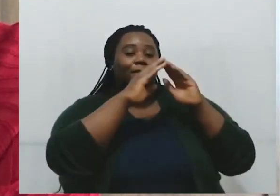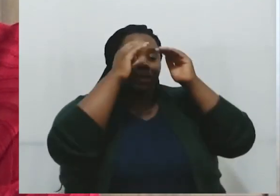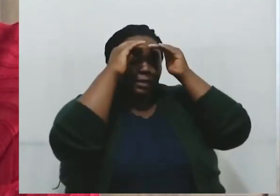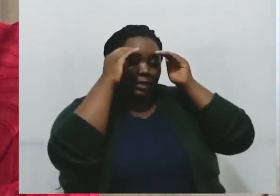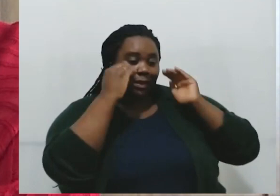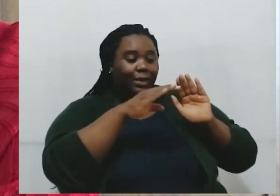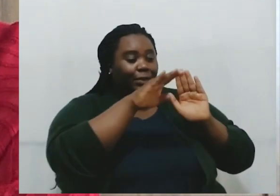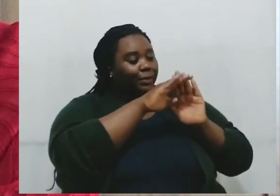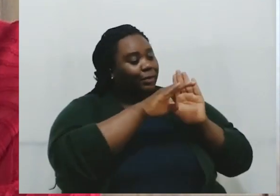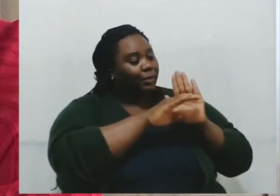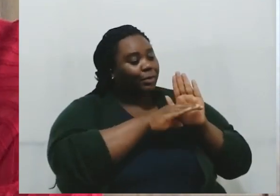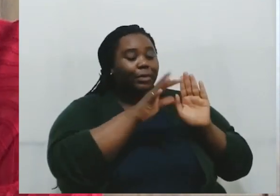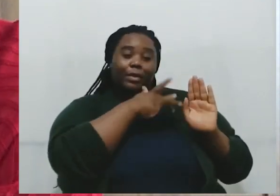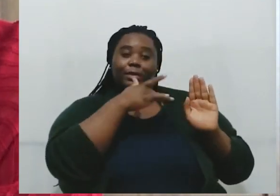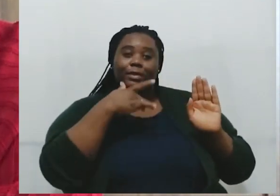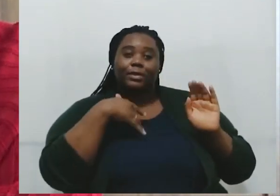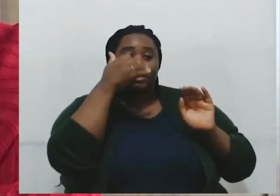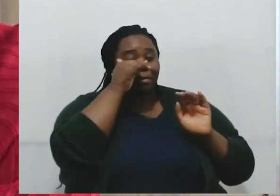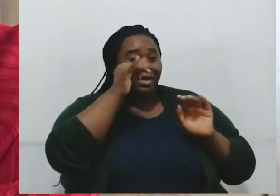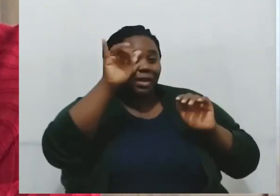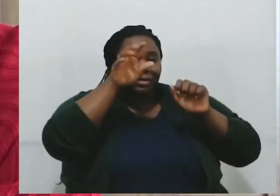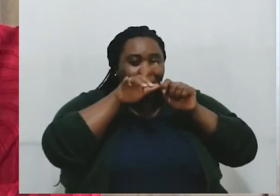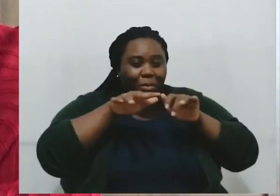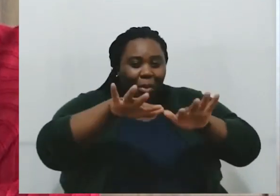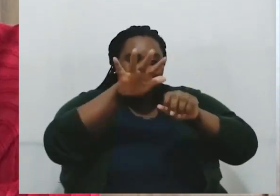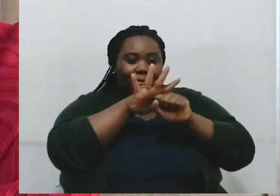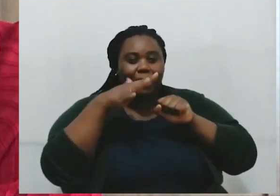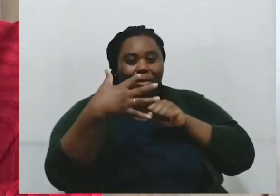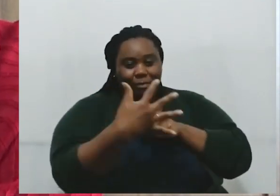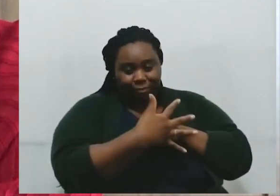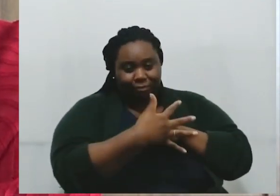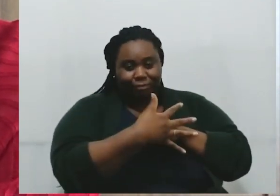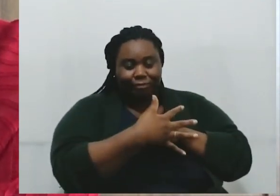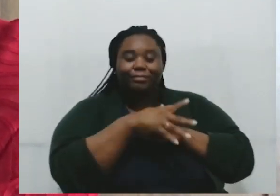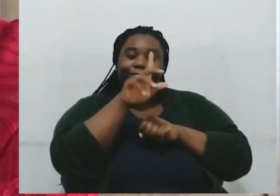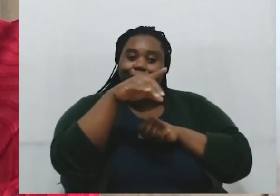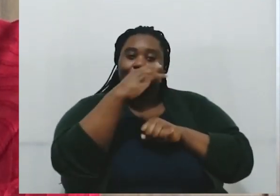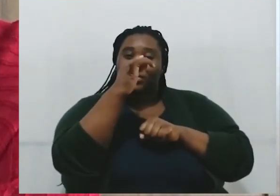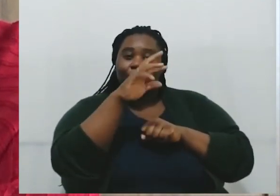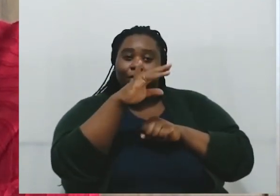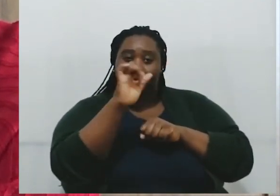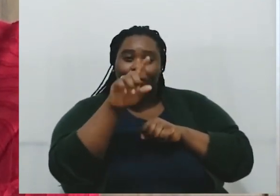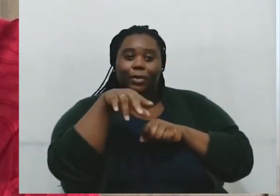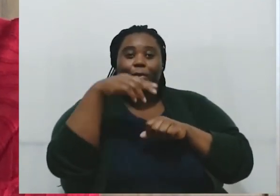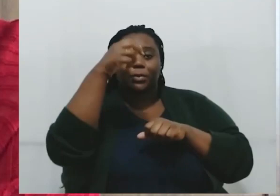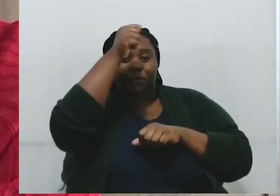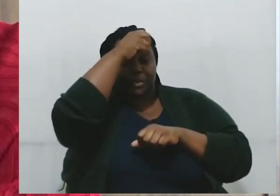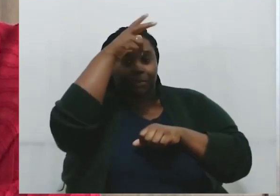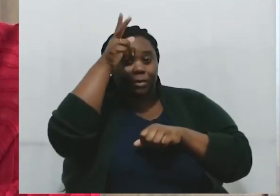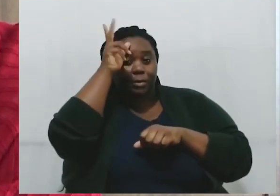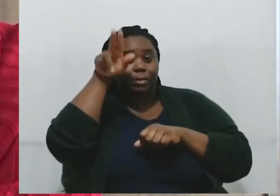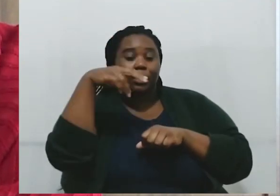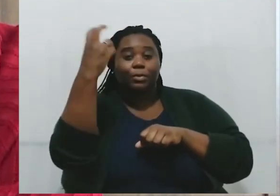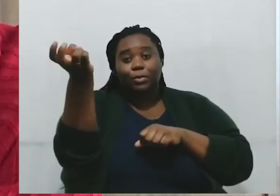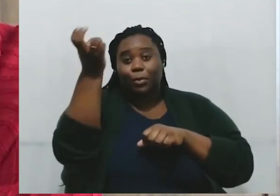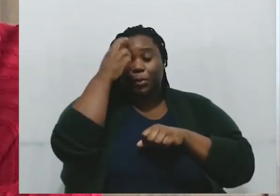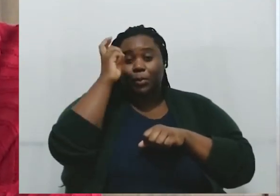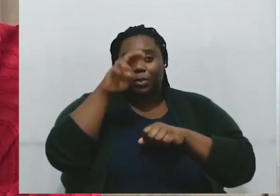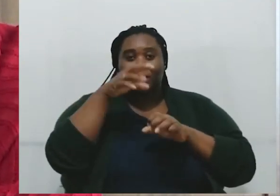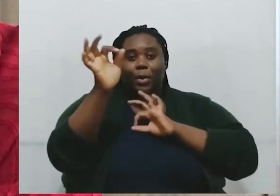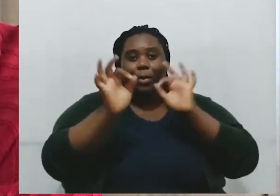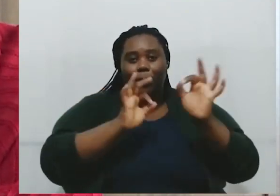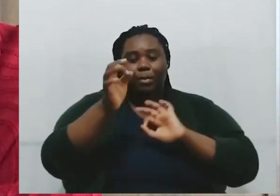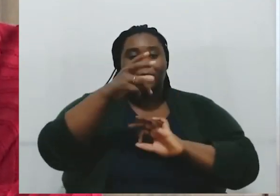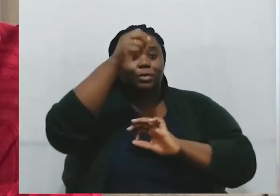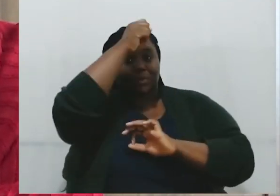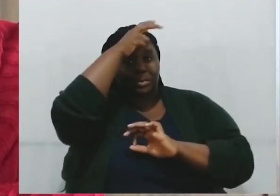os protocolos de saúde na contenção da Covid-19. O Circuito Municipal de Cultura é um projeto da Prefeitura